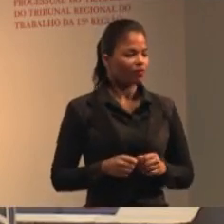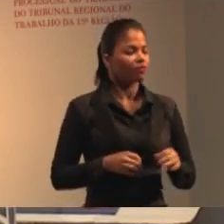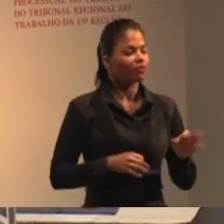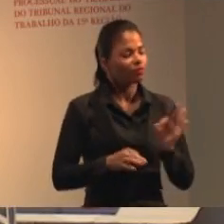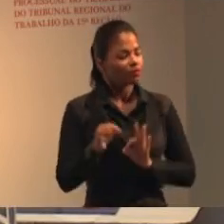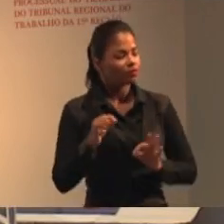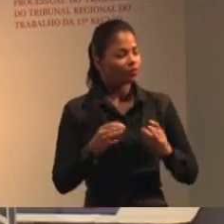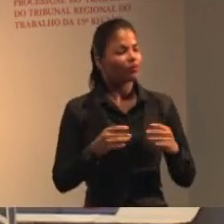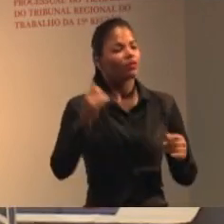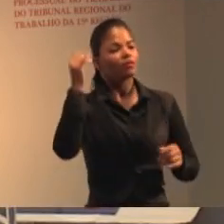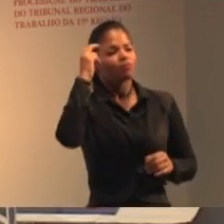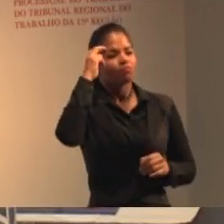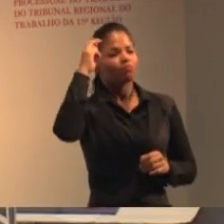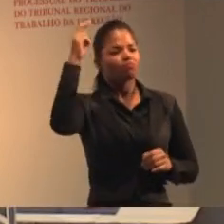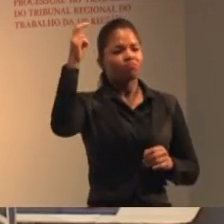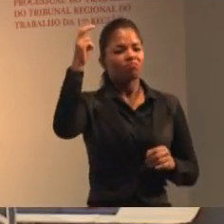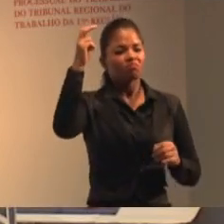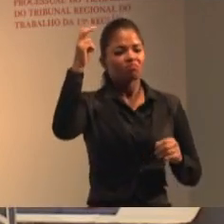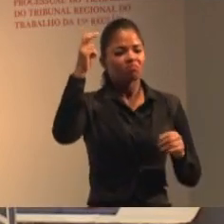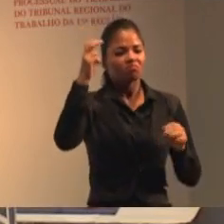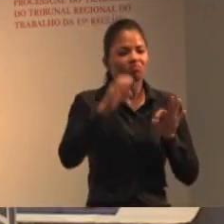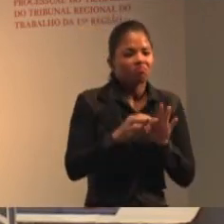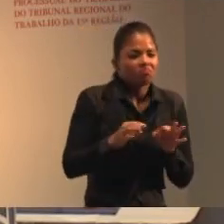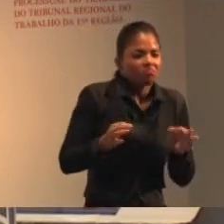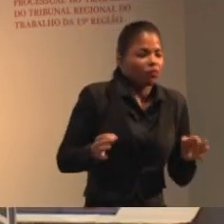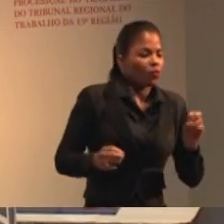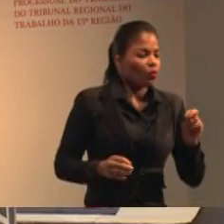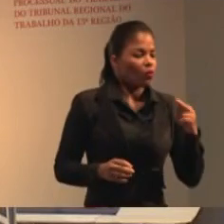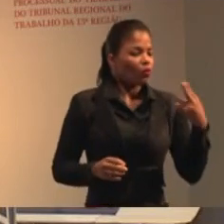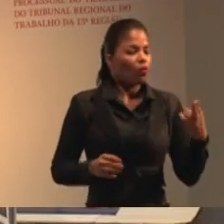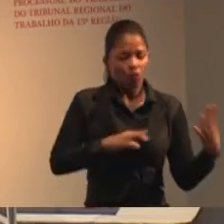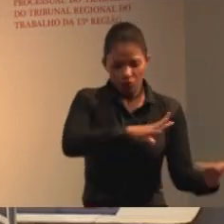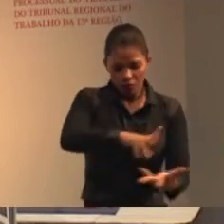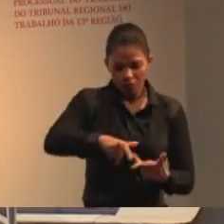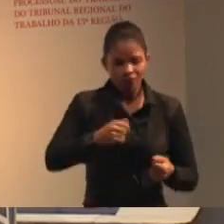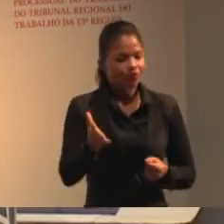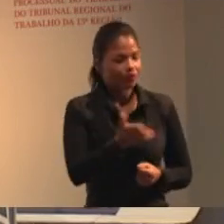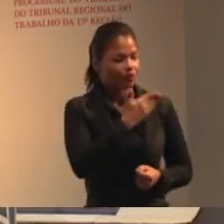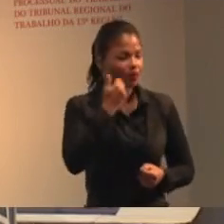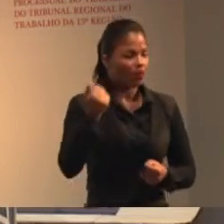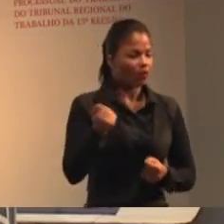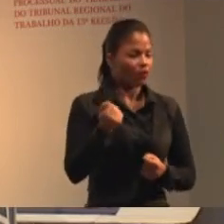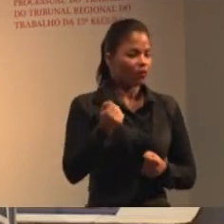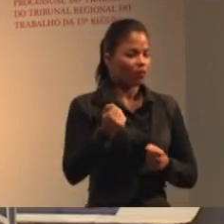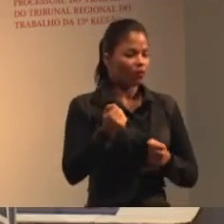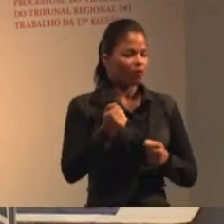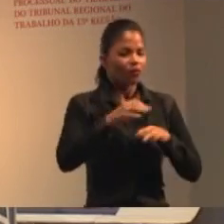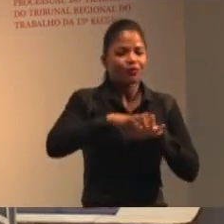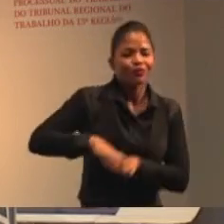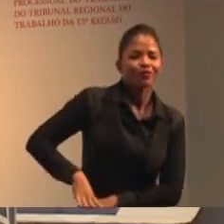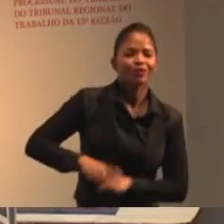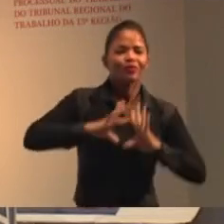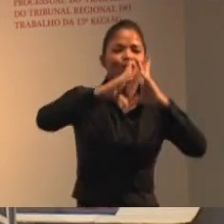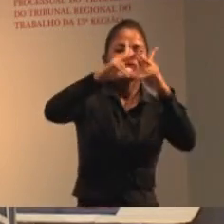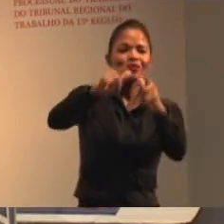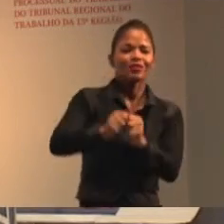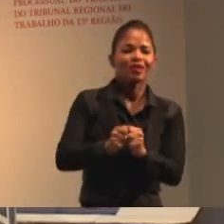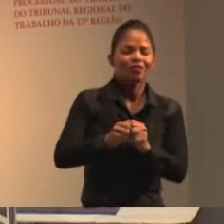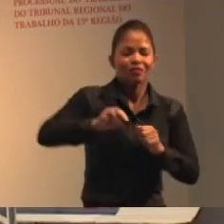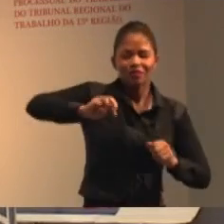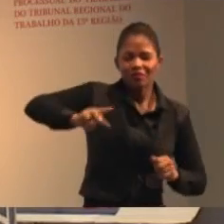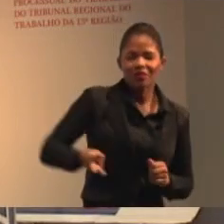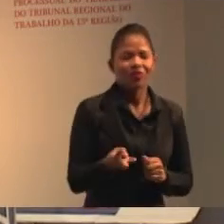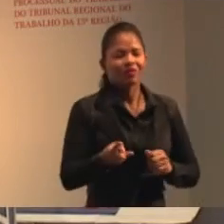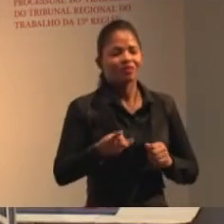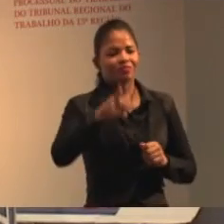Traga-nos a inteligência artificial, ou um mundo melhor, ou a exclusão total de milhões do mundo